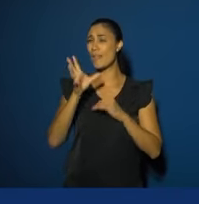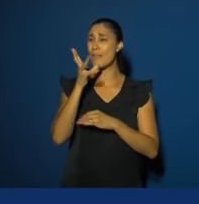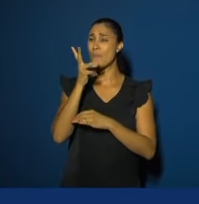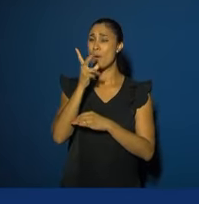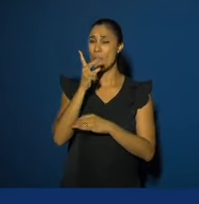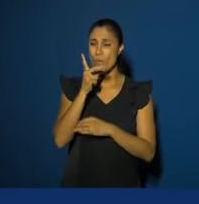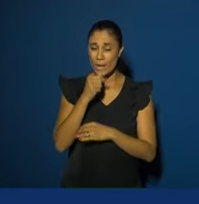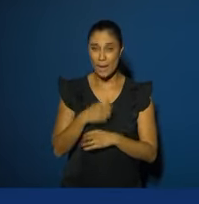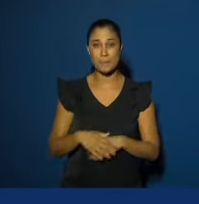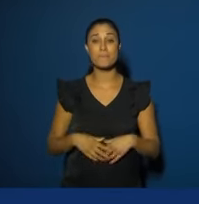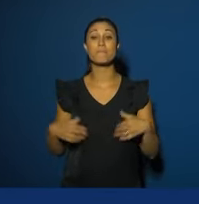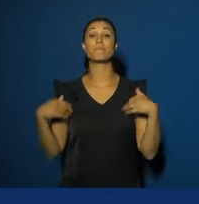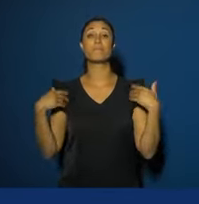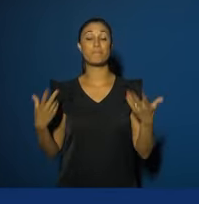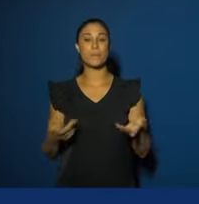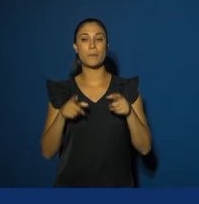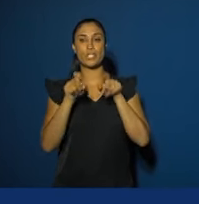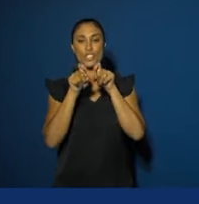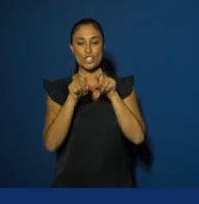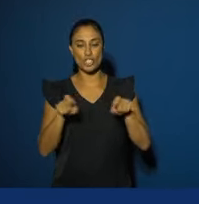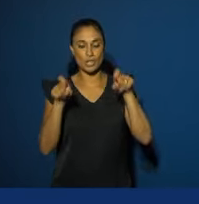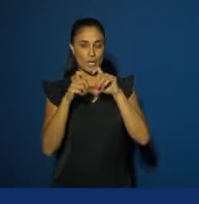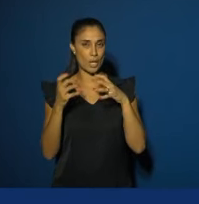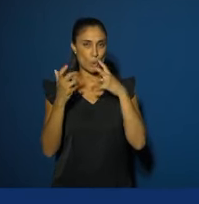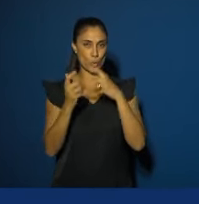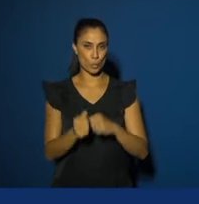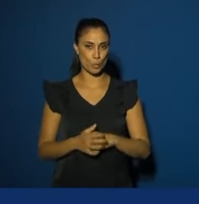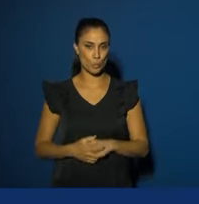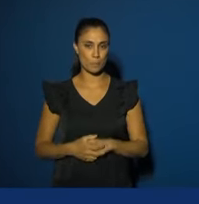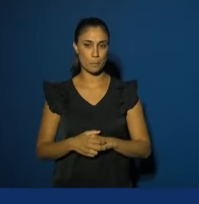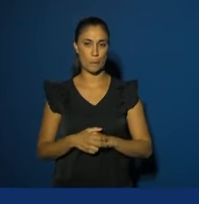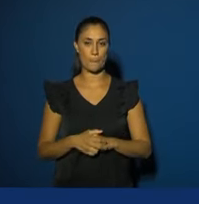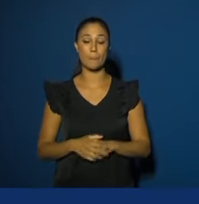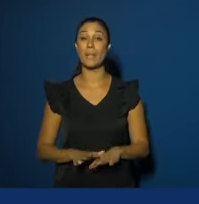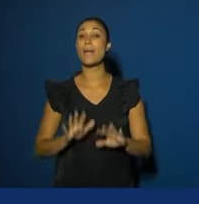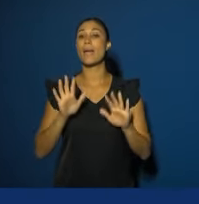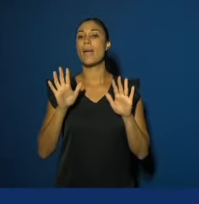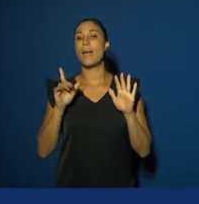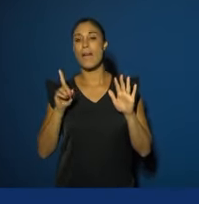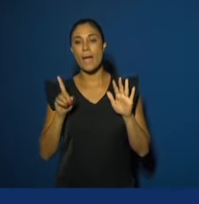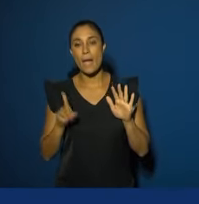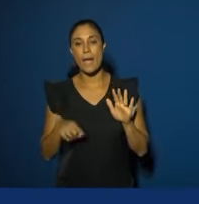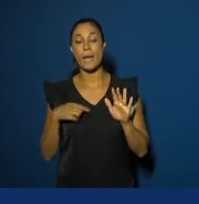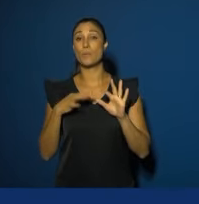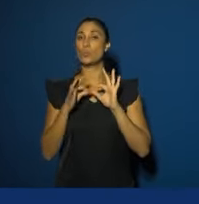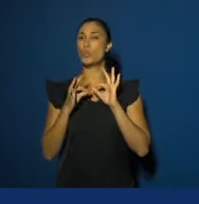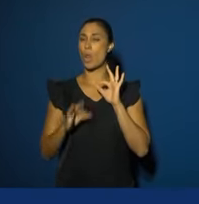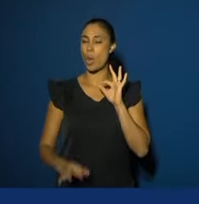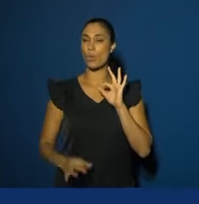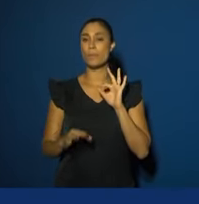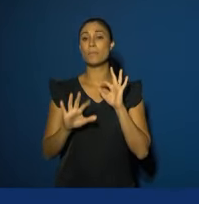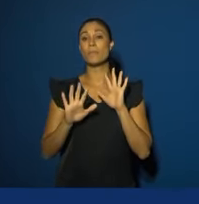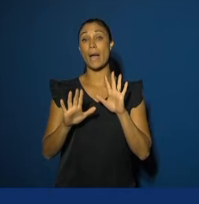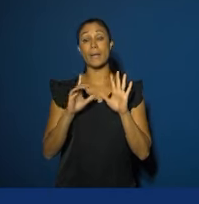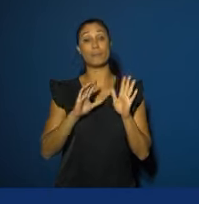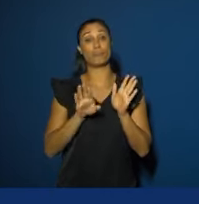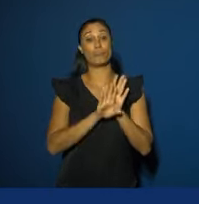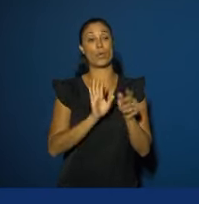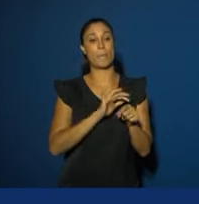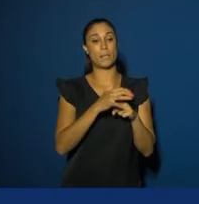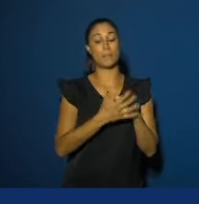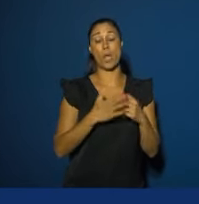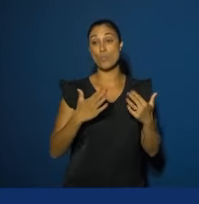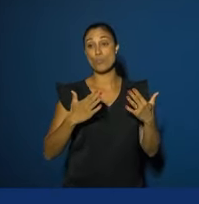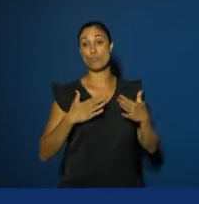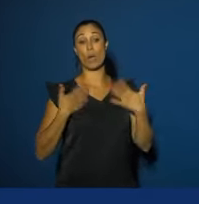demorar demais pra gente digitalizar a o mercado é uma coisa muito longa veio a pandemia pegou